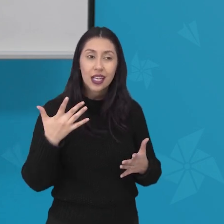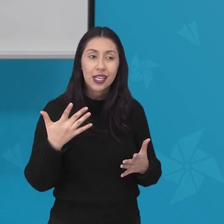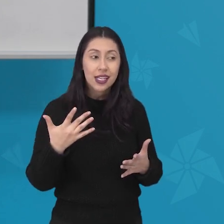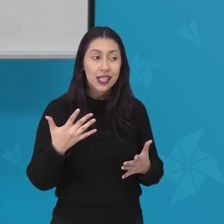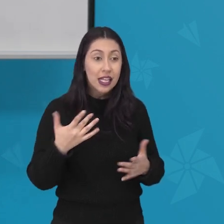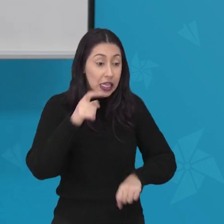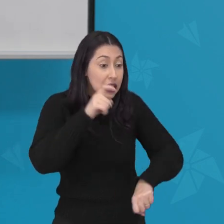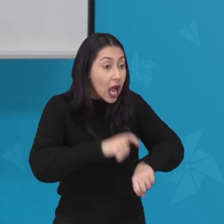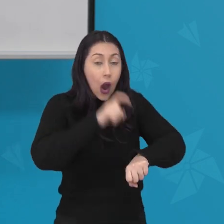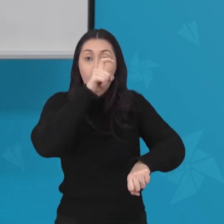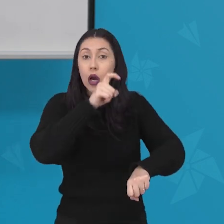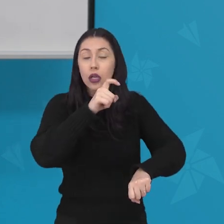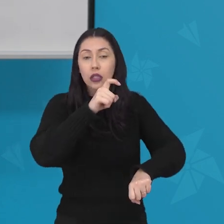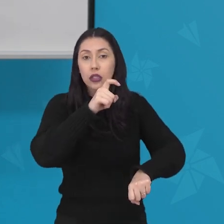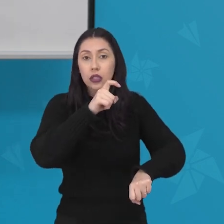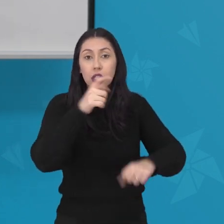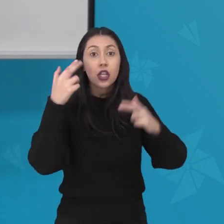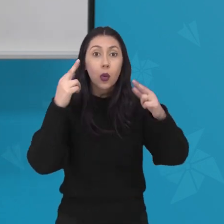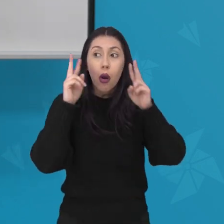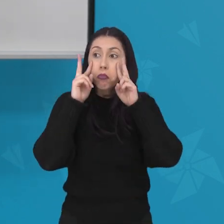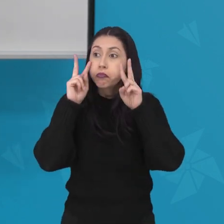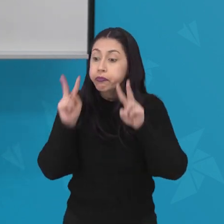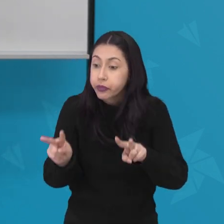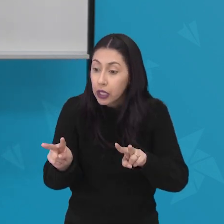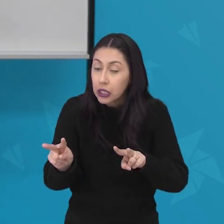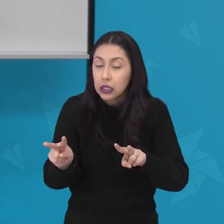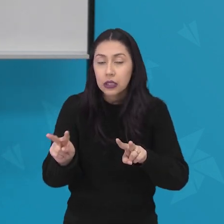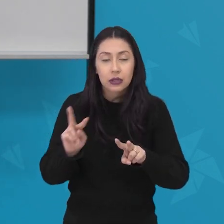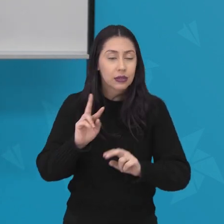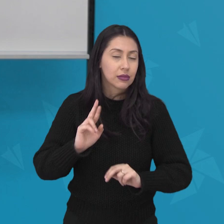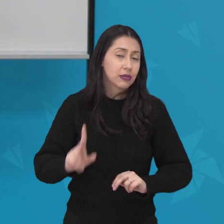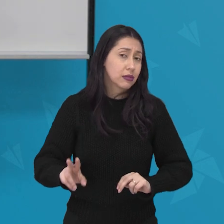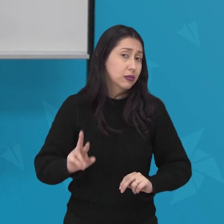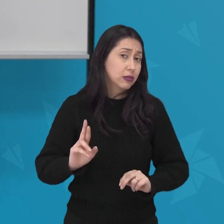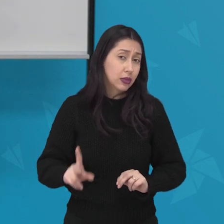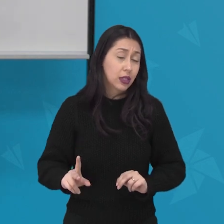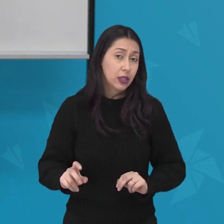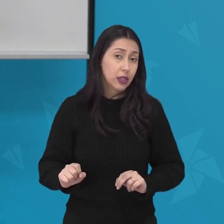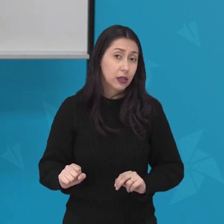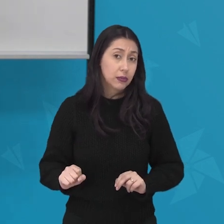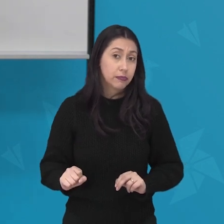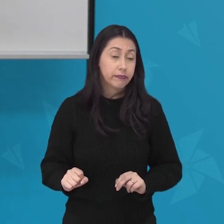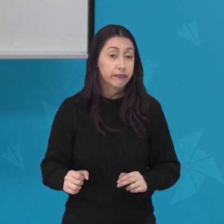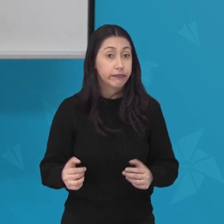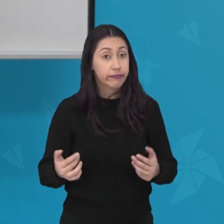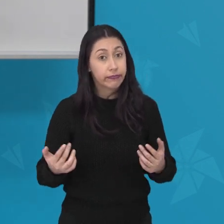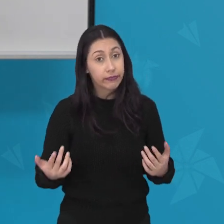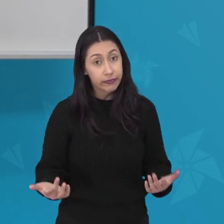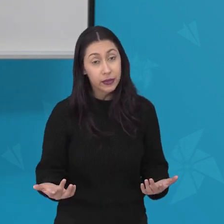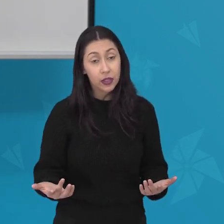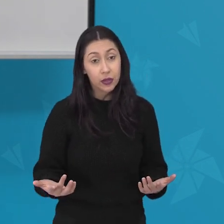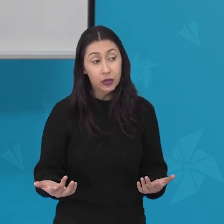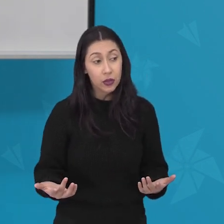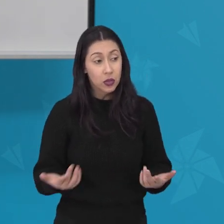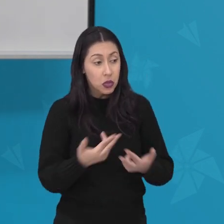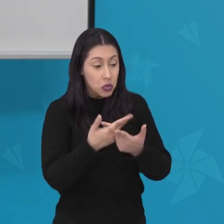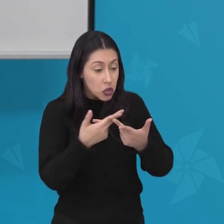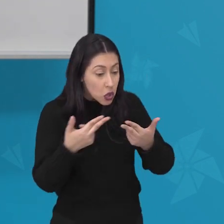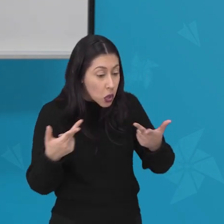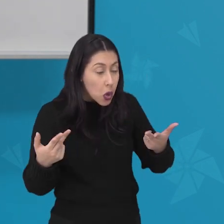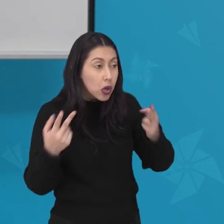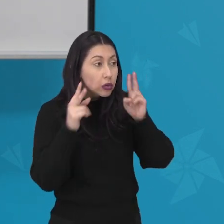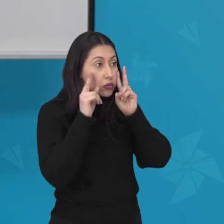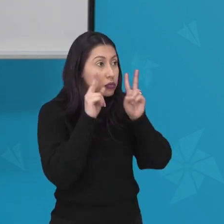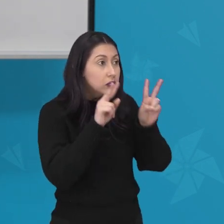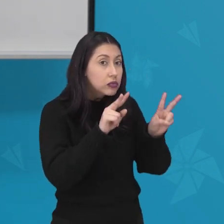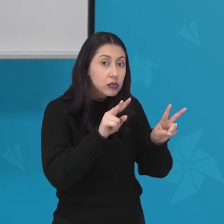não é imediato como esse que nós temos quando nós olhamos as coisas. Ou seja, tudo aquilo que a